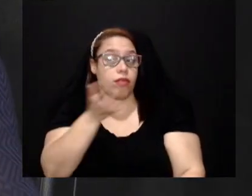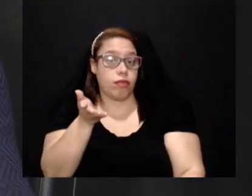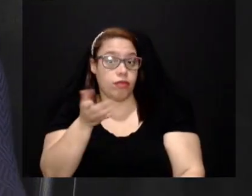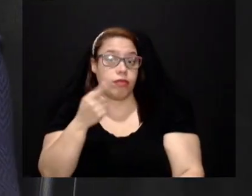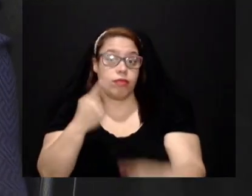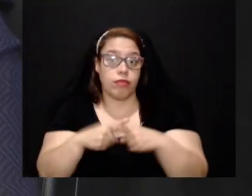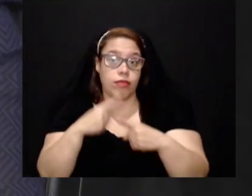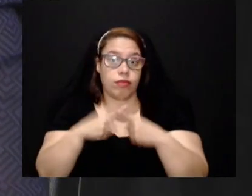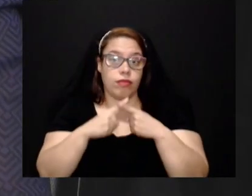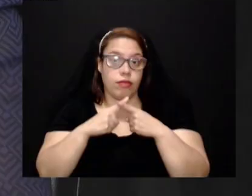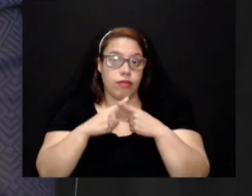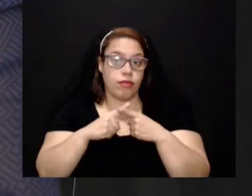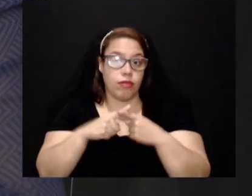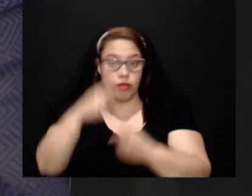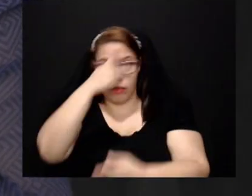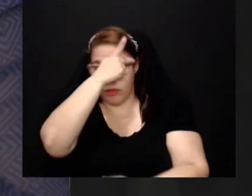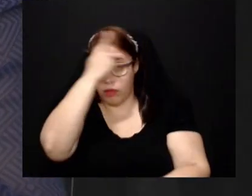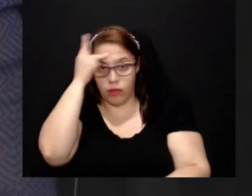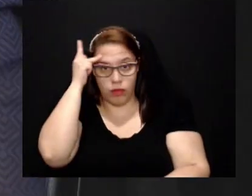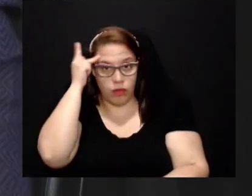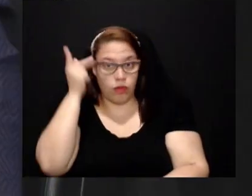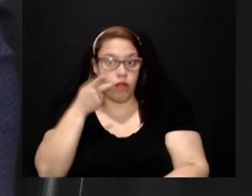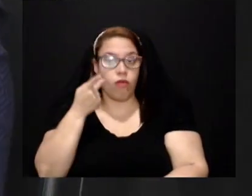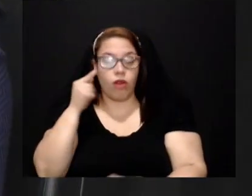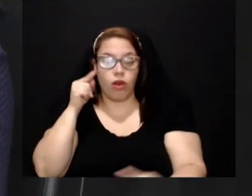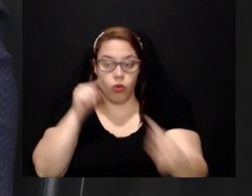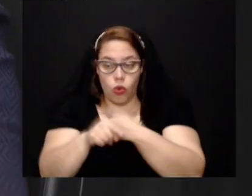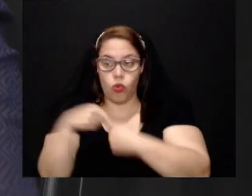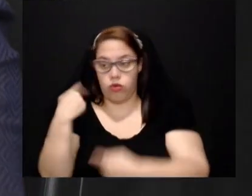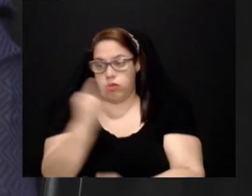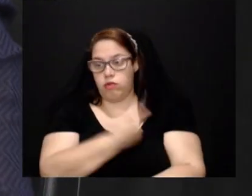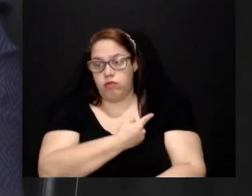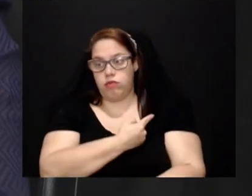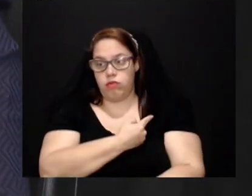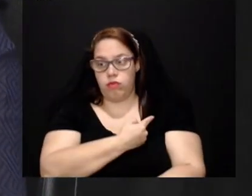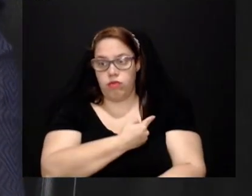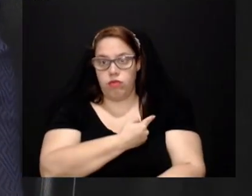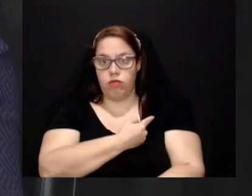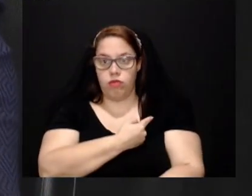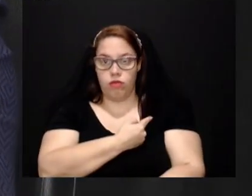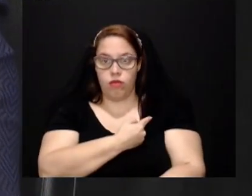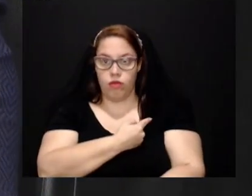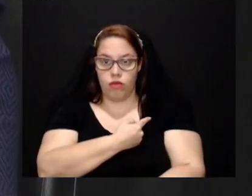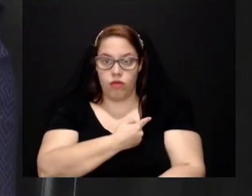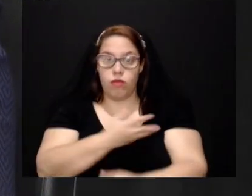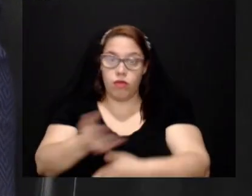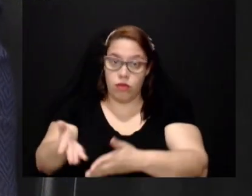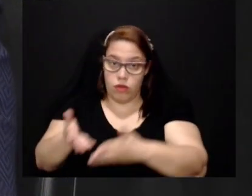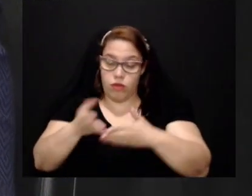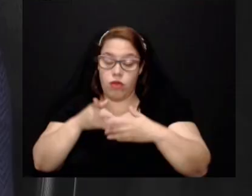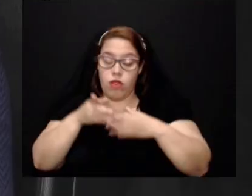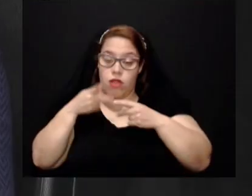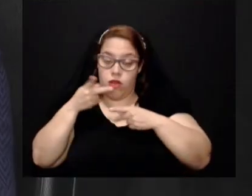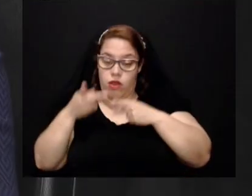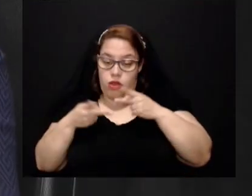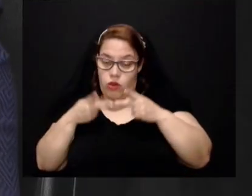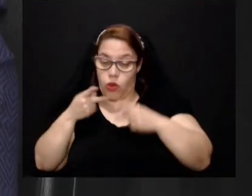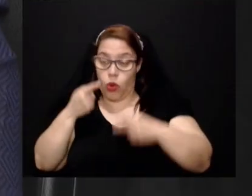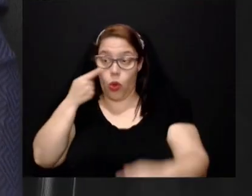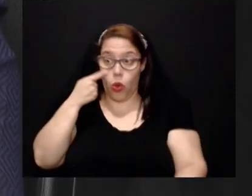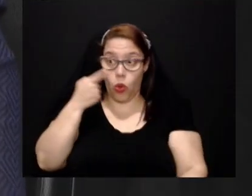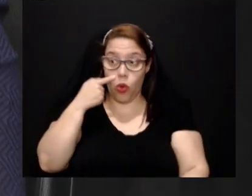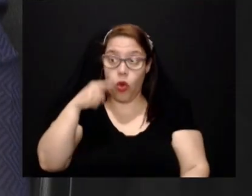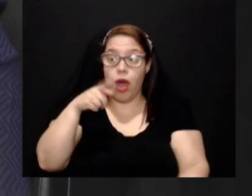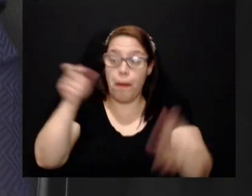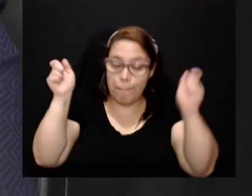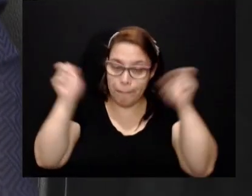gente demais falando contra nós. Né? Então a gente precisa trazer uma voz que diga, olha, é possível, olha aqui